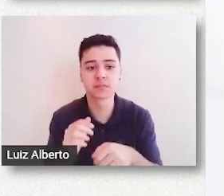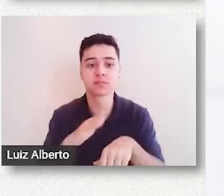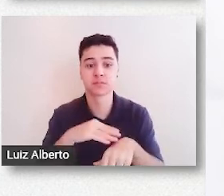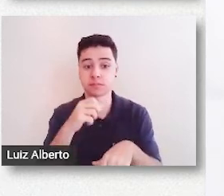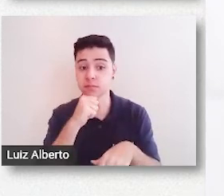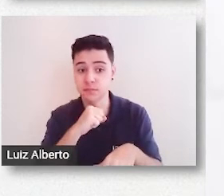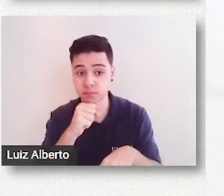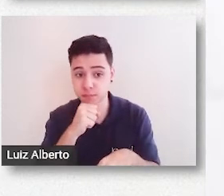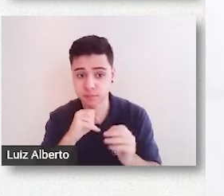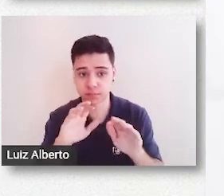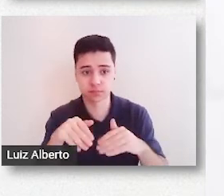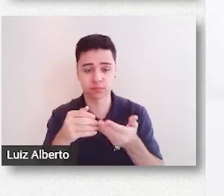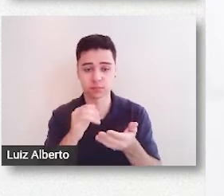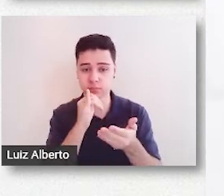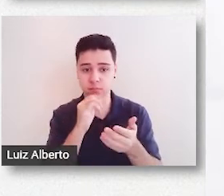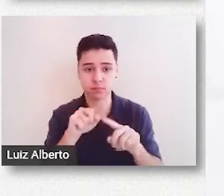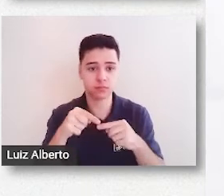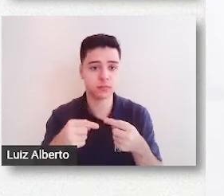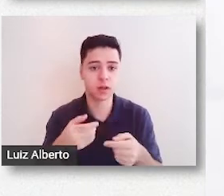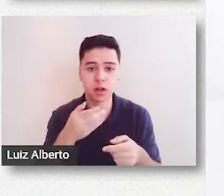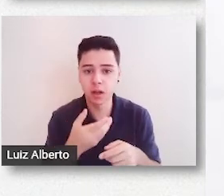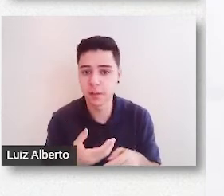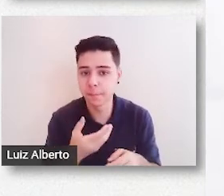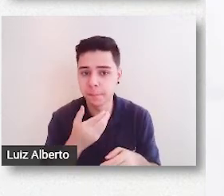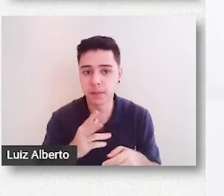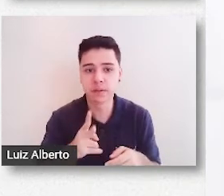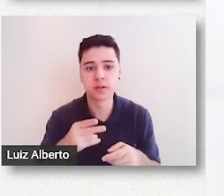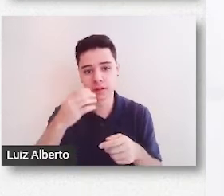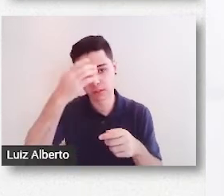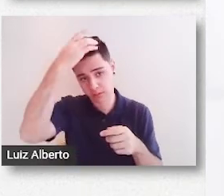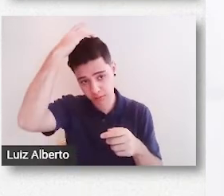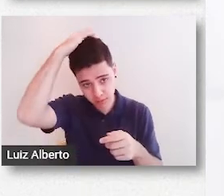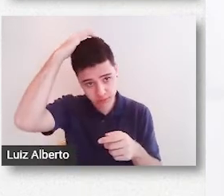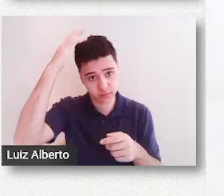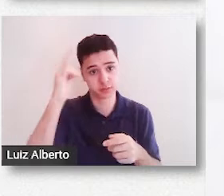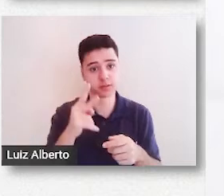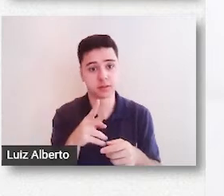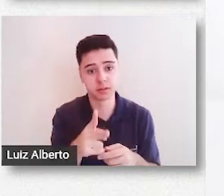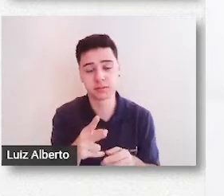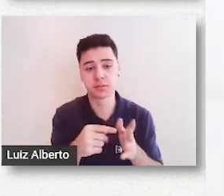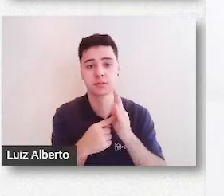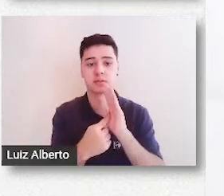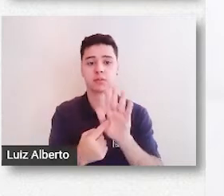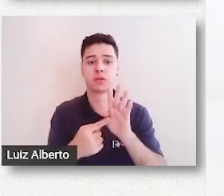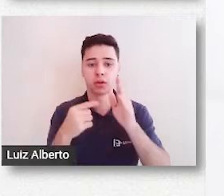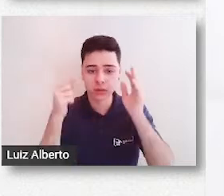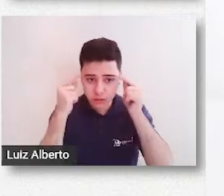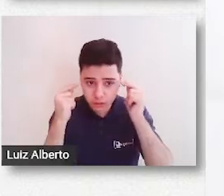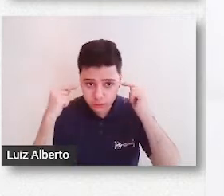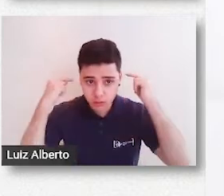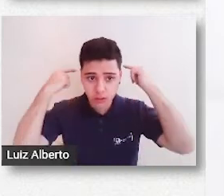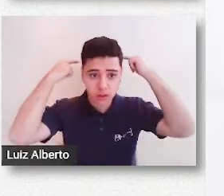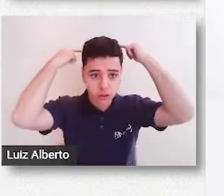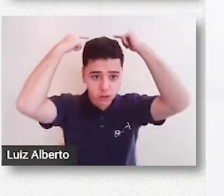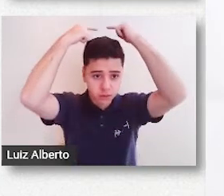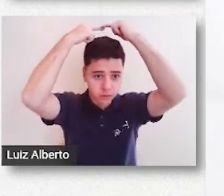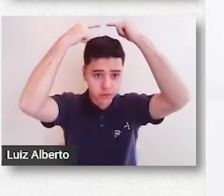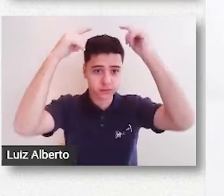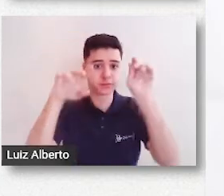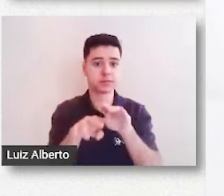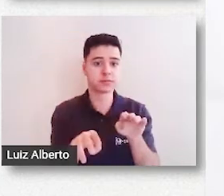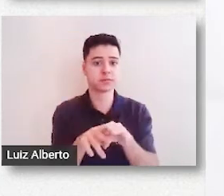né? Então, aqui, mas a barba sempre, calvo sempre, e ele também aparece com a auréola, né? A auréola também, assim